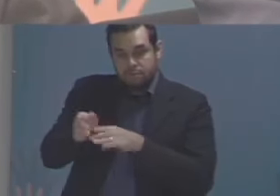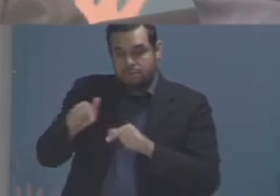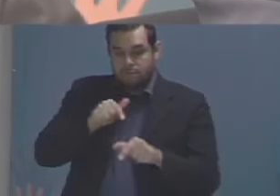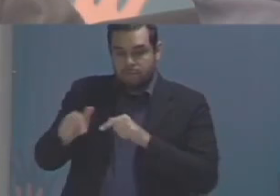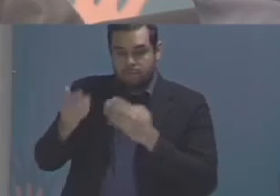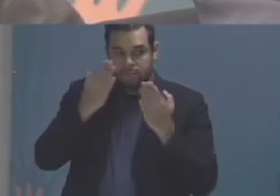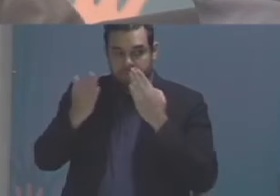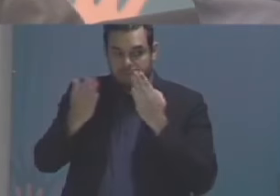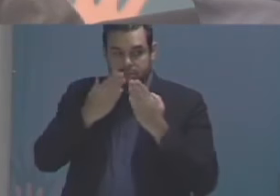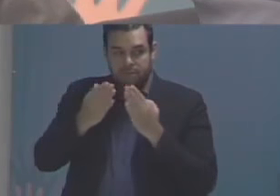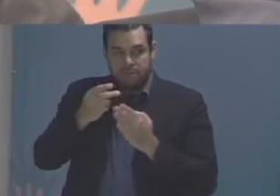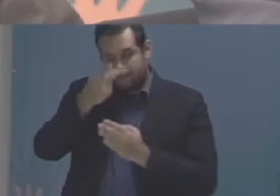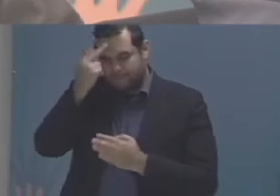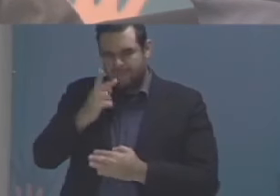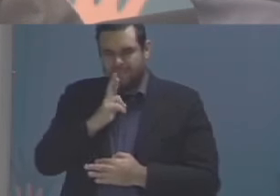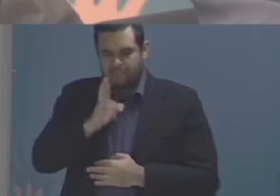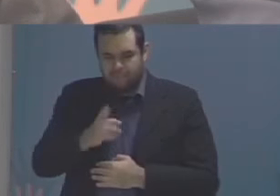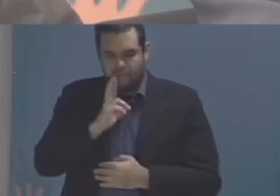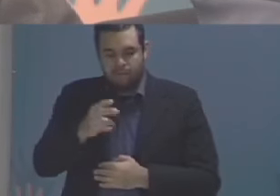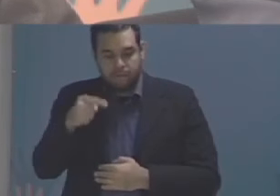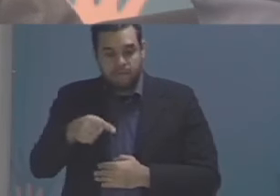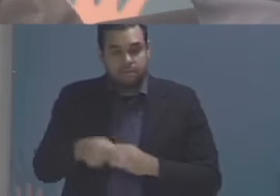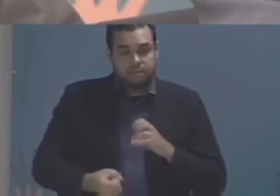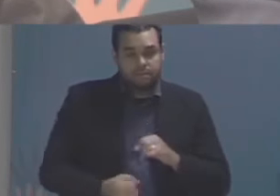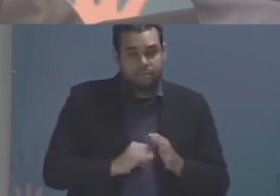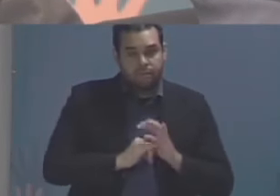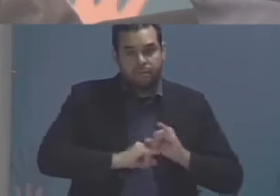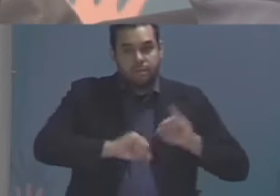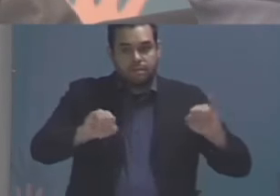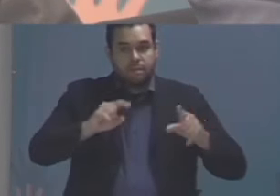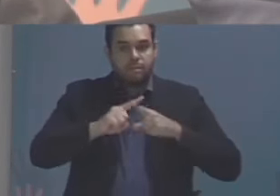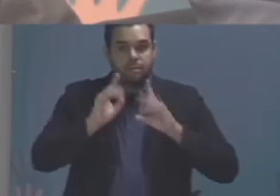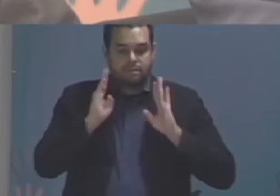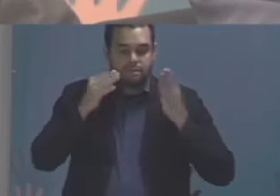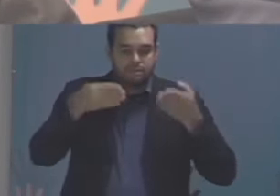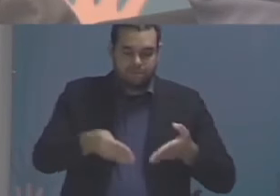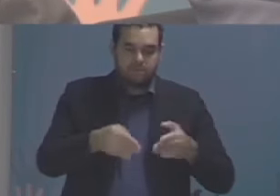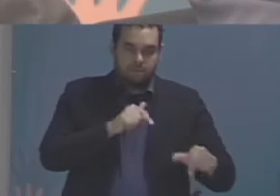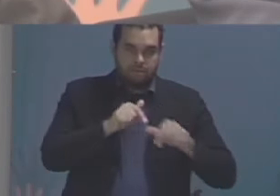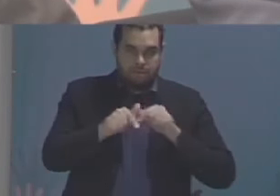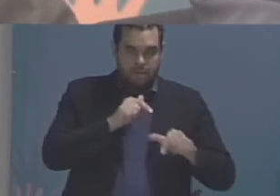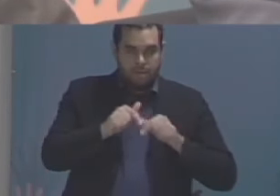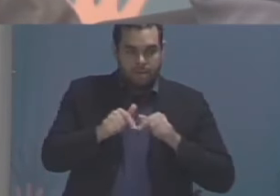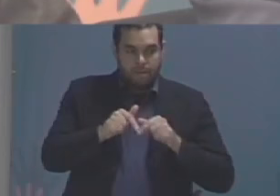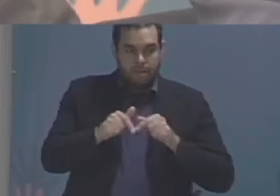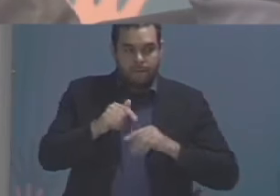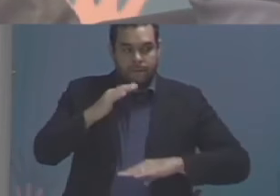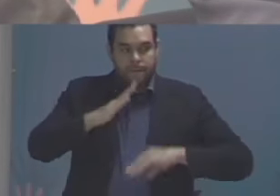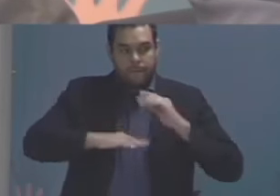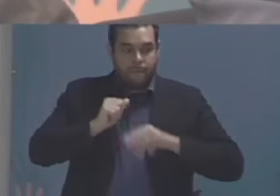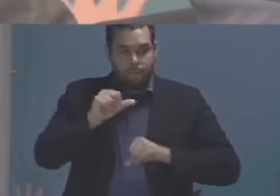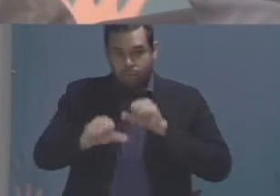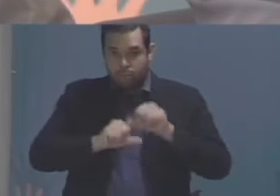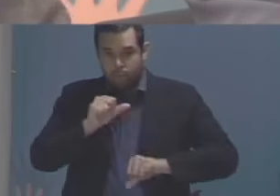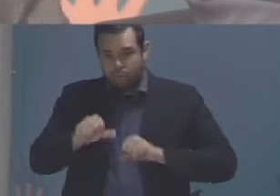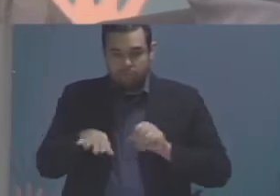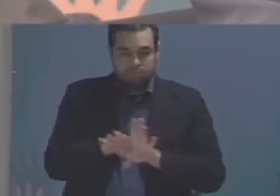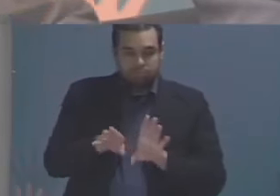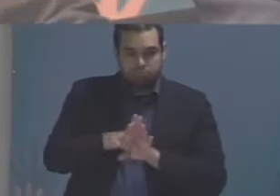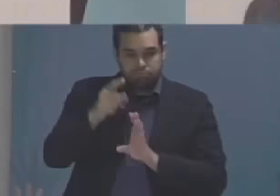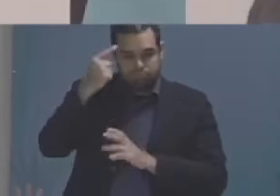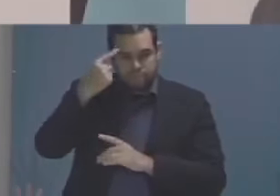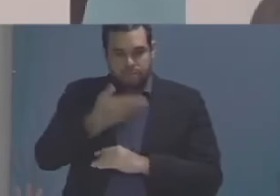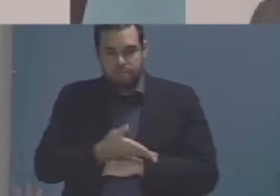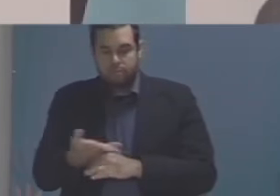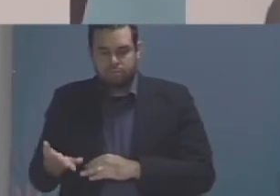duramente criticado por vocês quando do nosso lançamento, justamente por ter a centralidade do trabalho no exercício profissional. Mudou alguma coisa também?